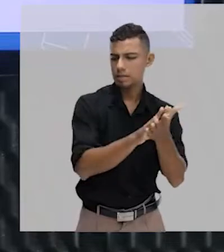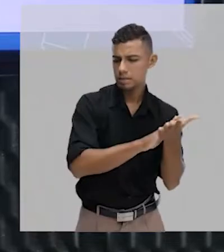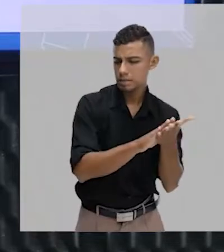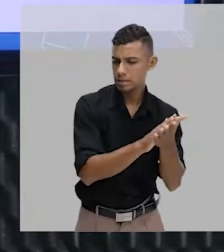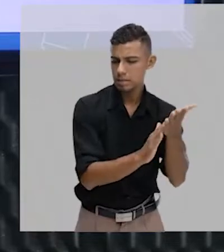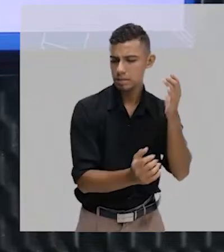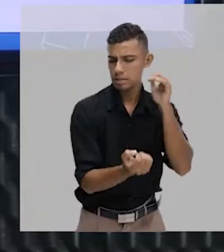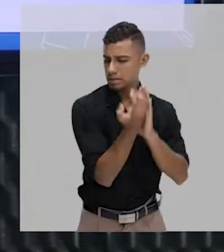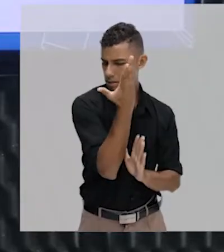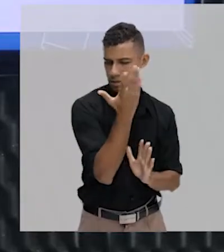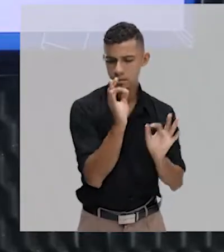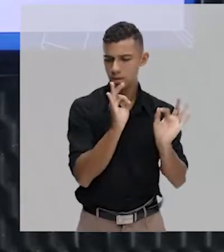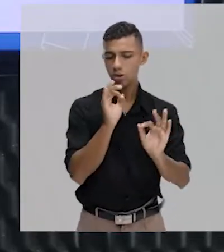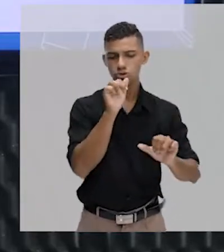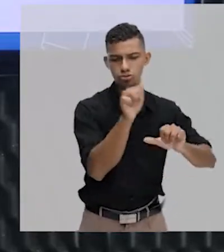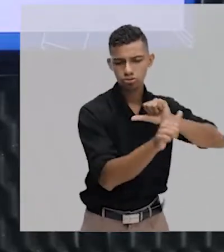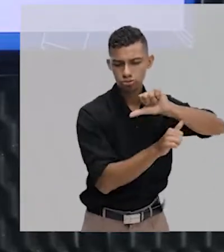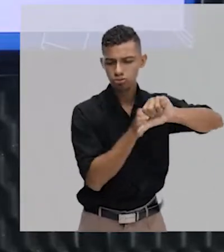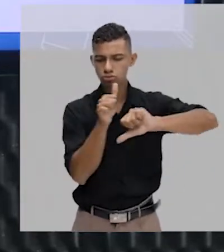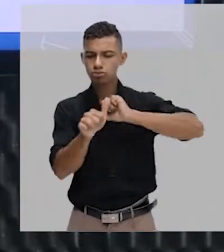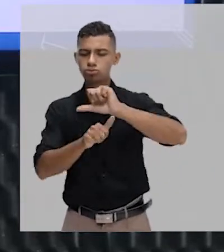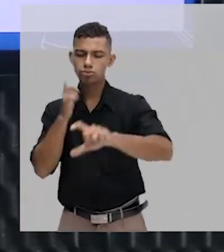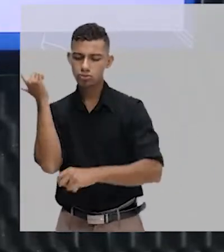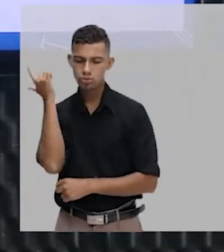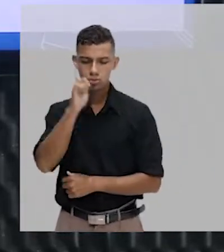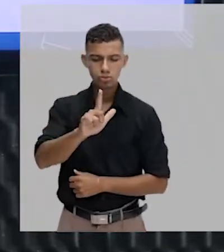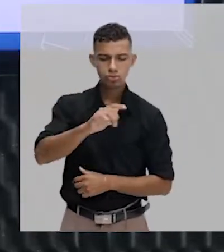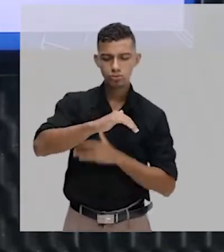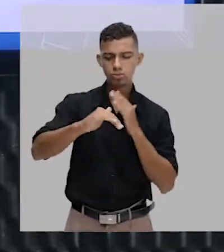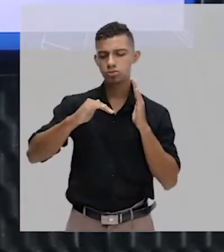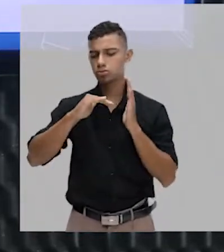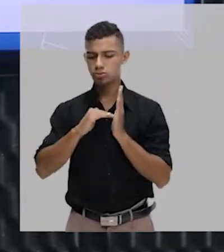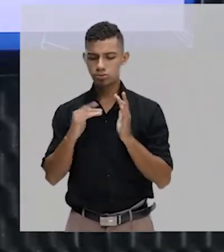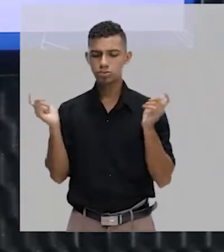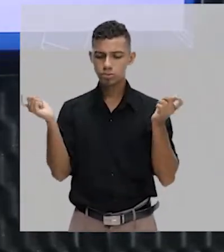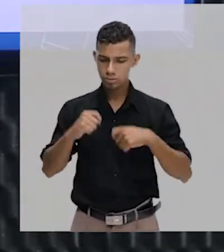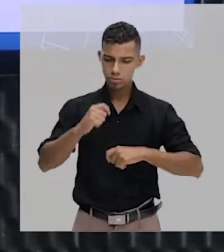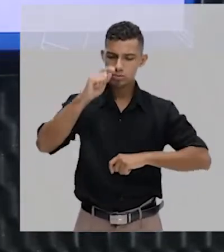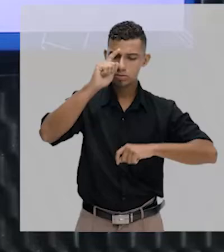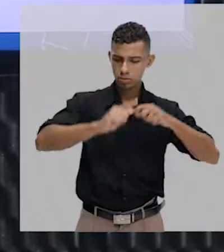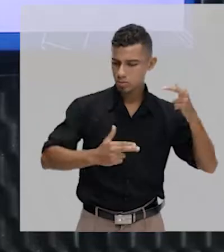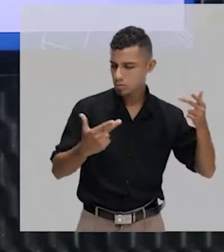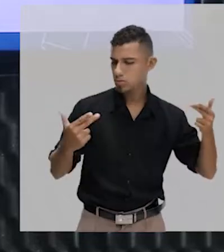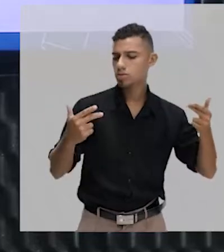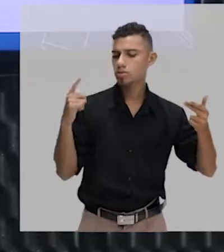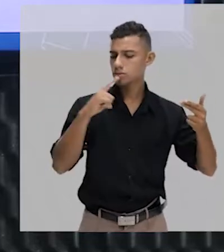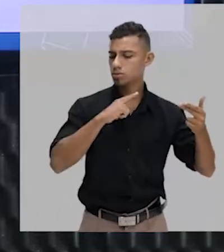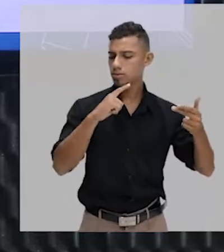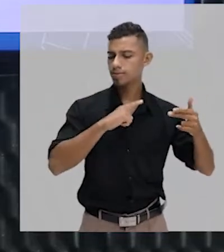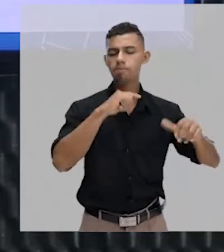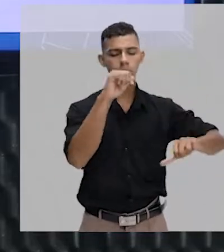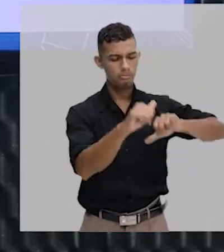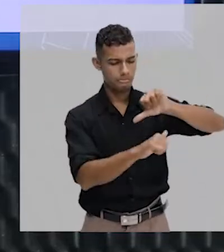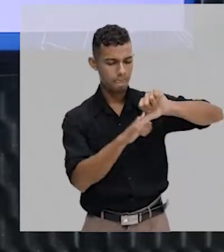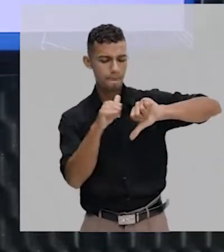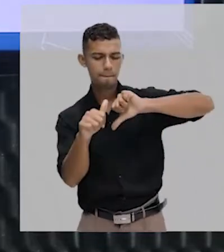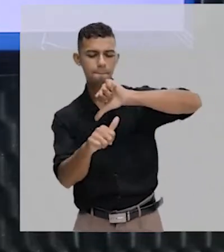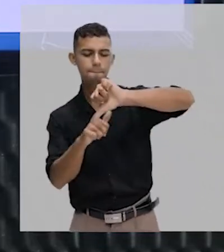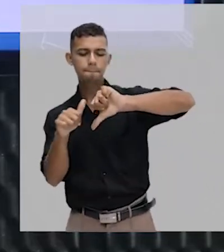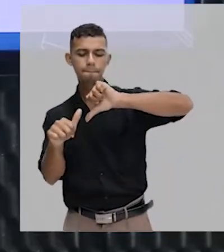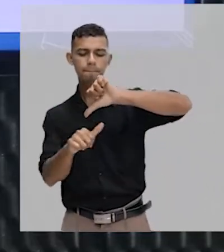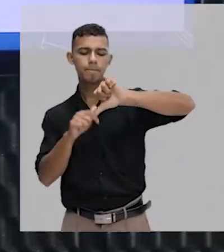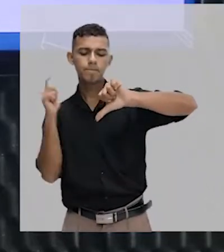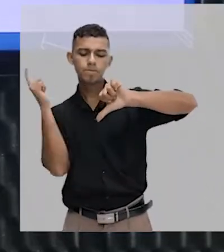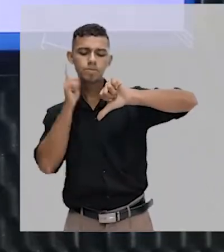se transforma. E se essa matéria sofre, na verdade, uma transformação, então a massa inicial ela deve